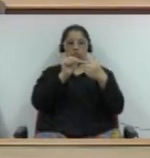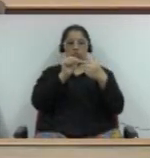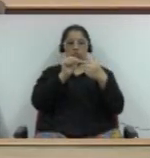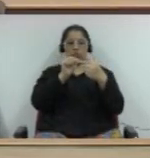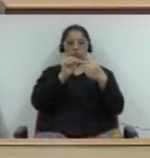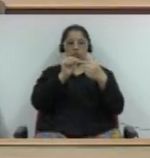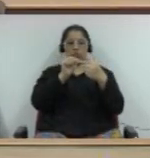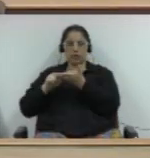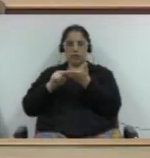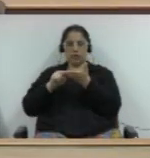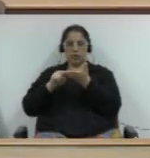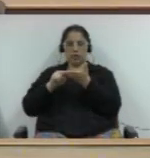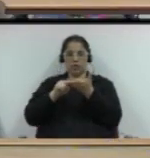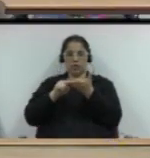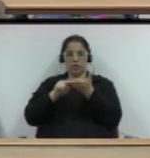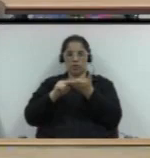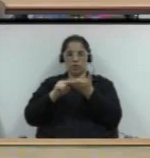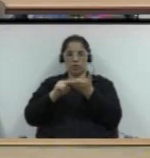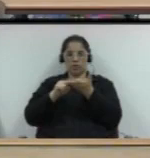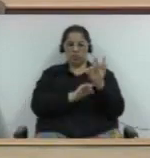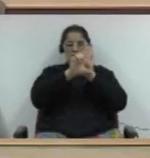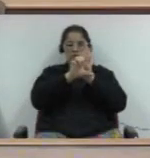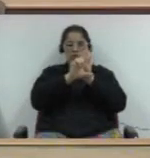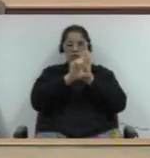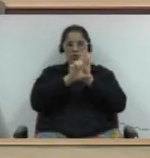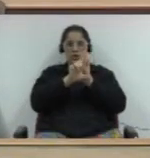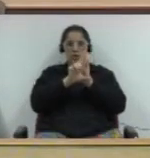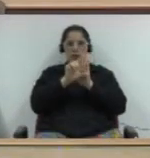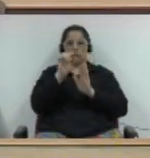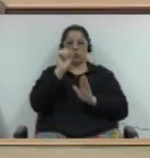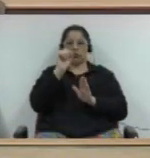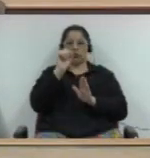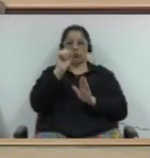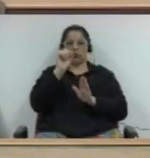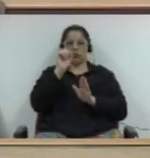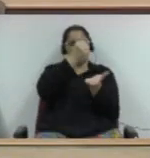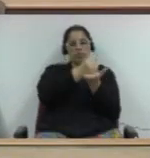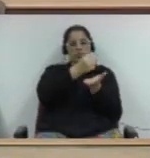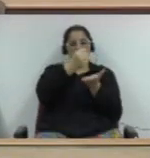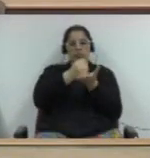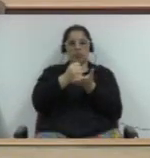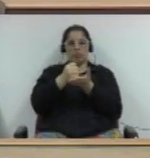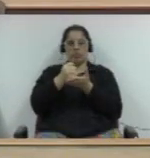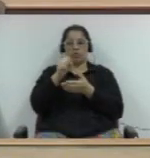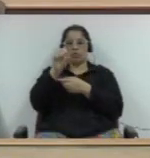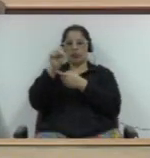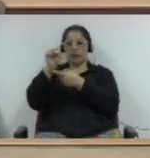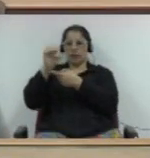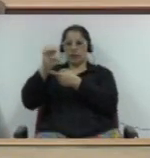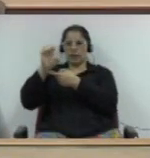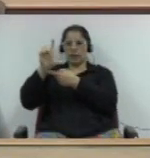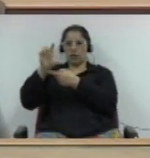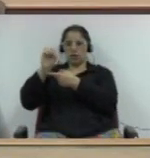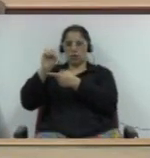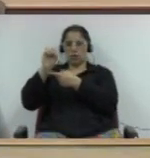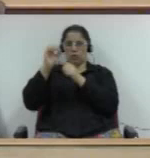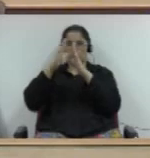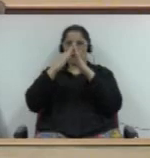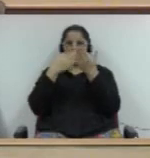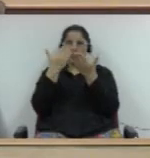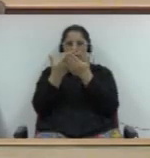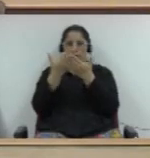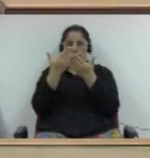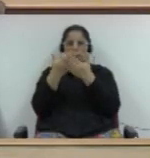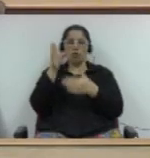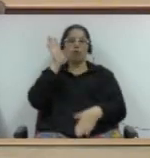no âmbito do município de Limeira o selo Escola Legal e dá outras providências. 2. Para